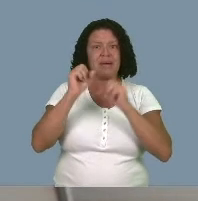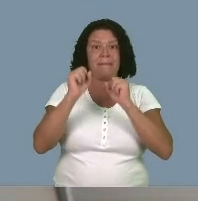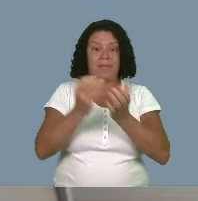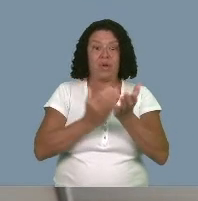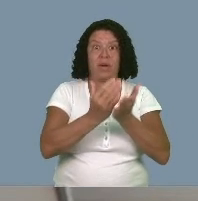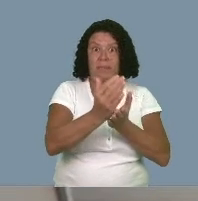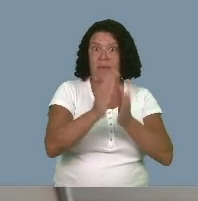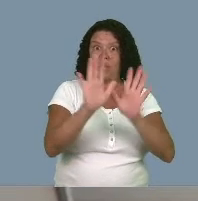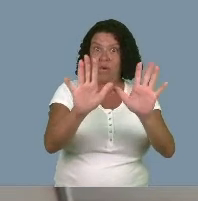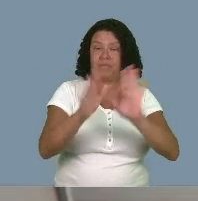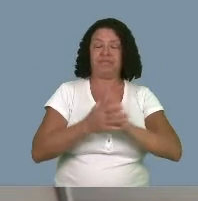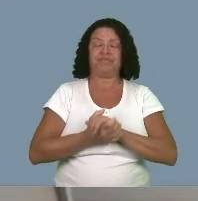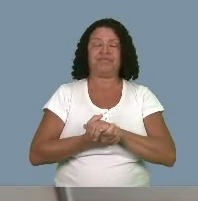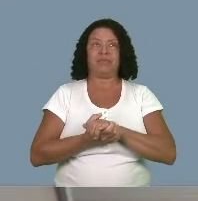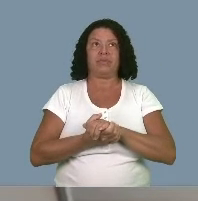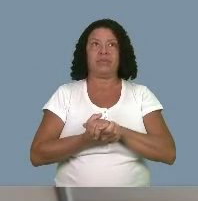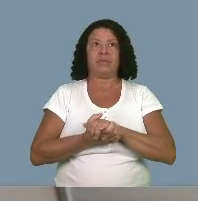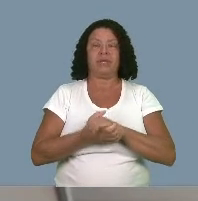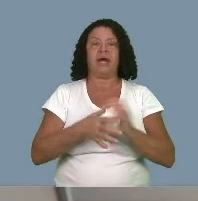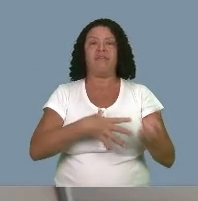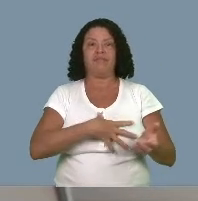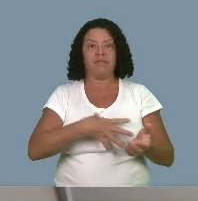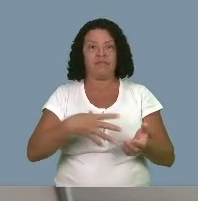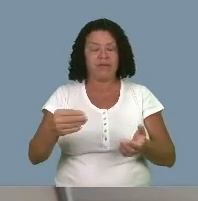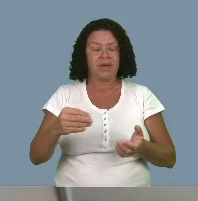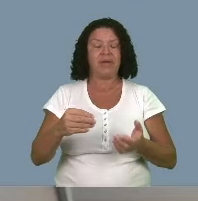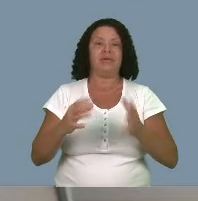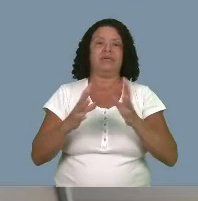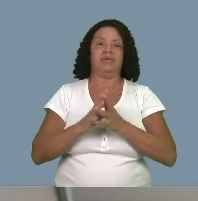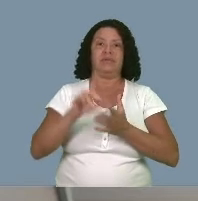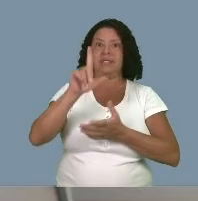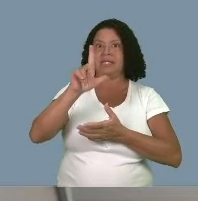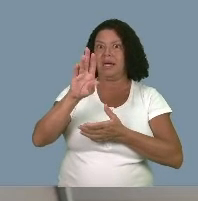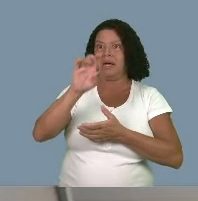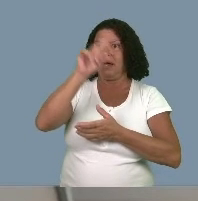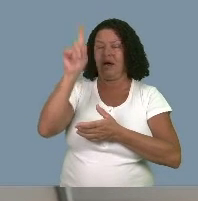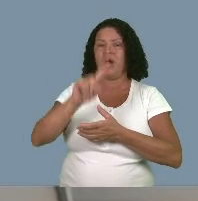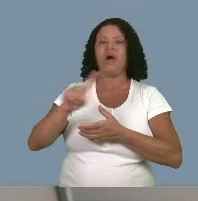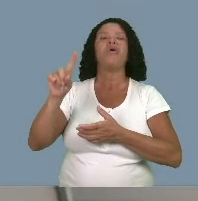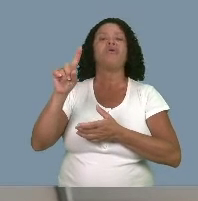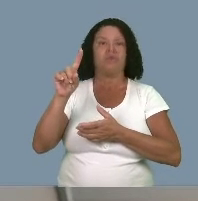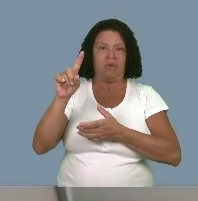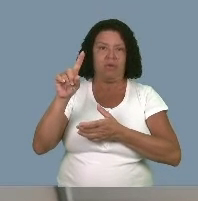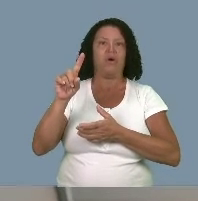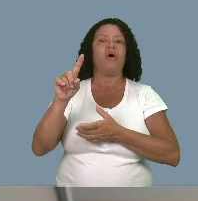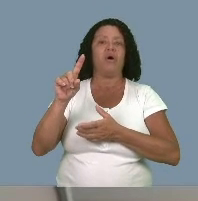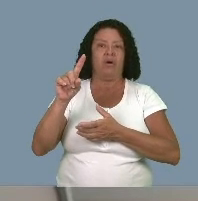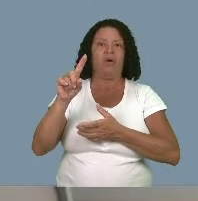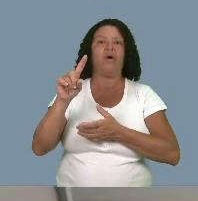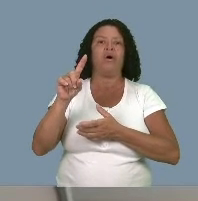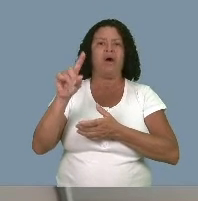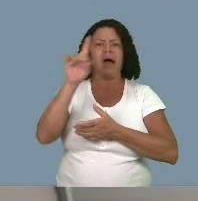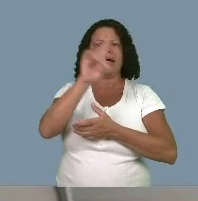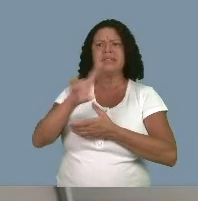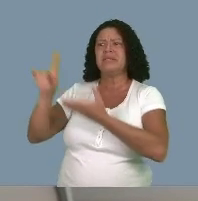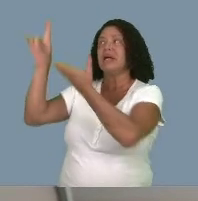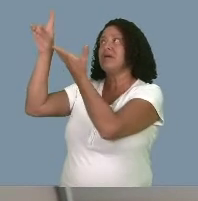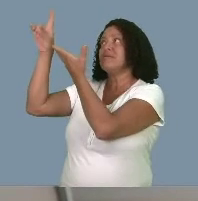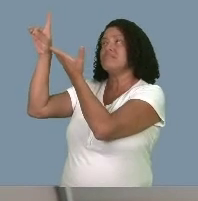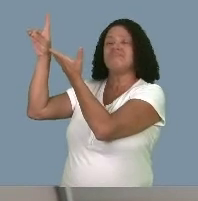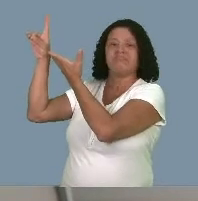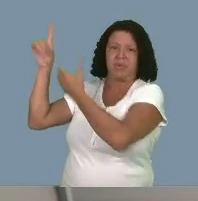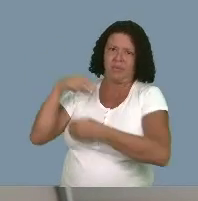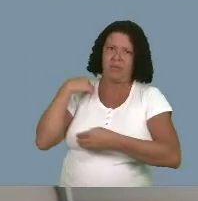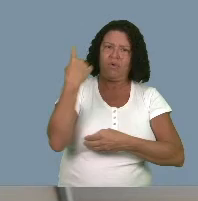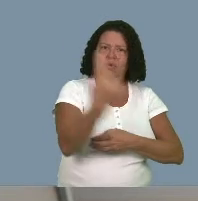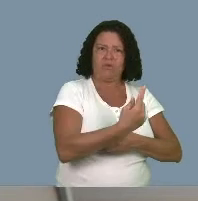assim: Filhos da luz divina, louvado sejam o Senhor por todos nós.